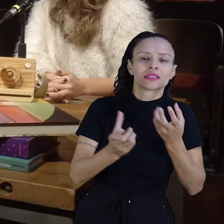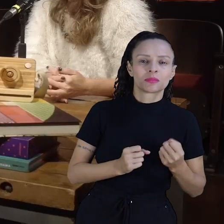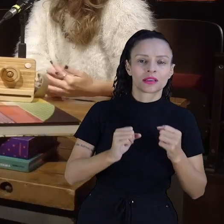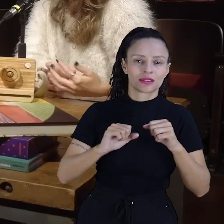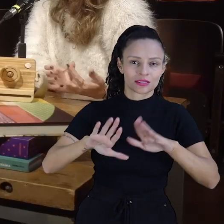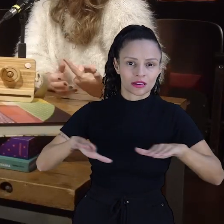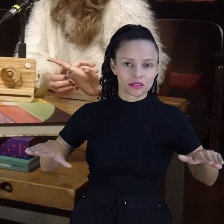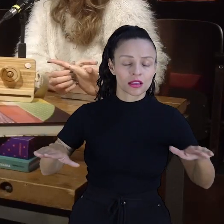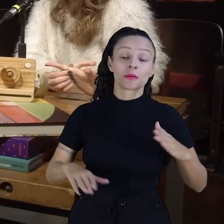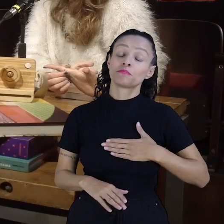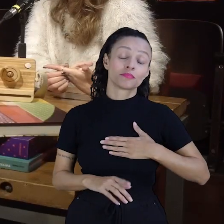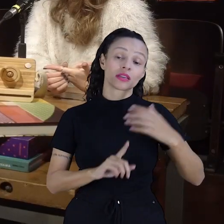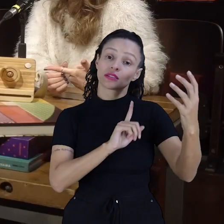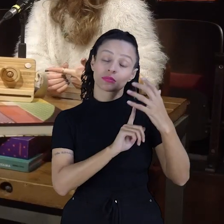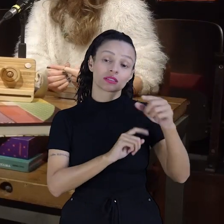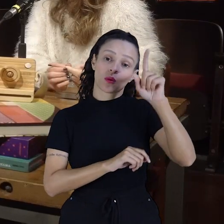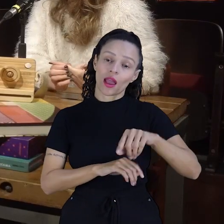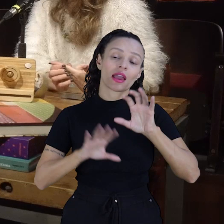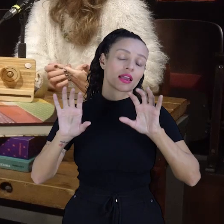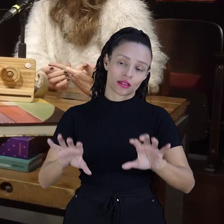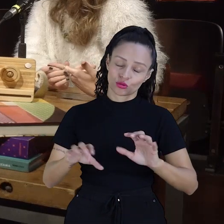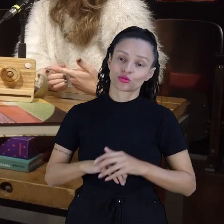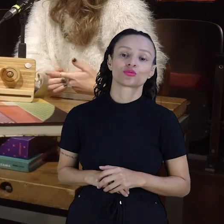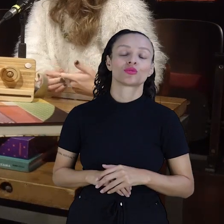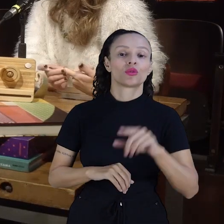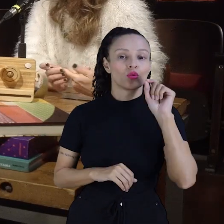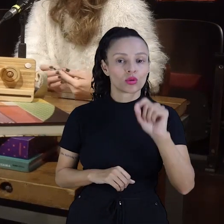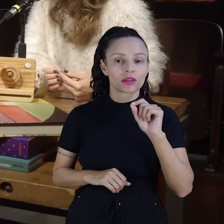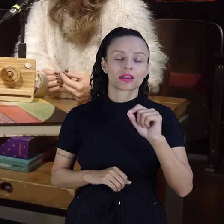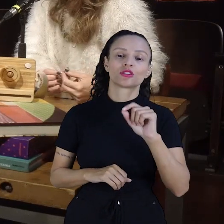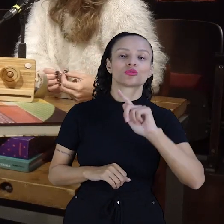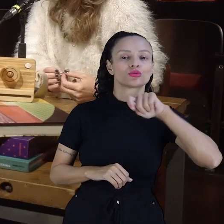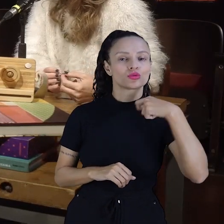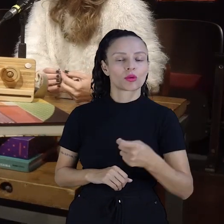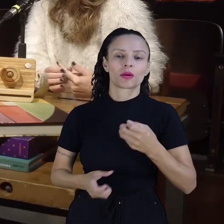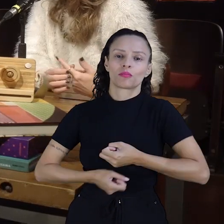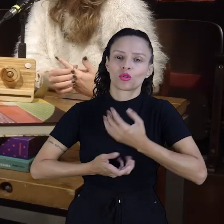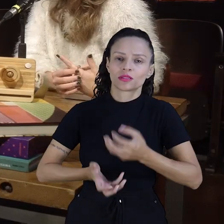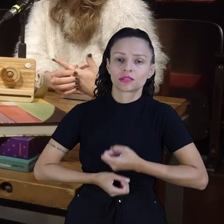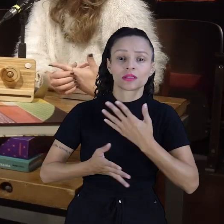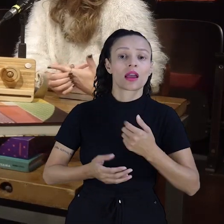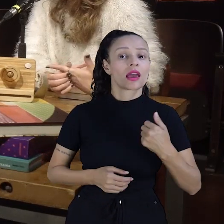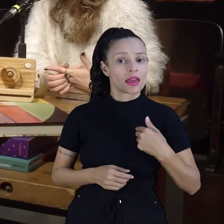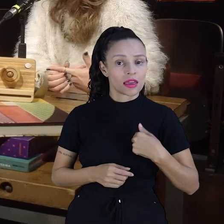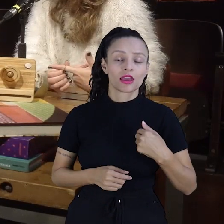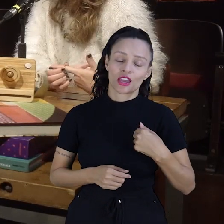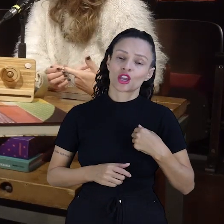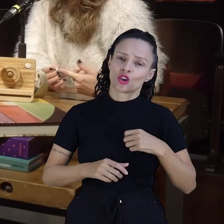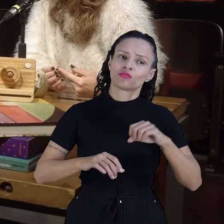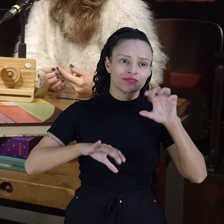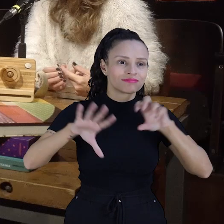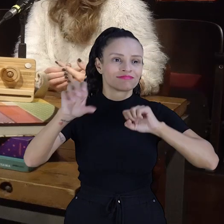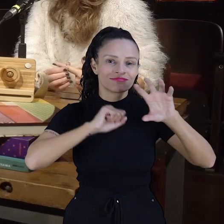crianças. Então, é isso. As minhas inspirações são pautadas nesses lugares. No lugar do onírico, no lugar da poesia. E aí eu corro atrás